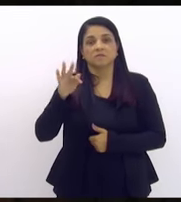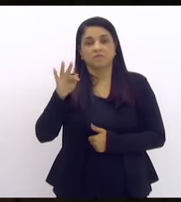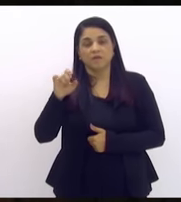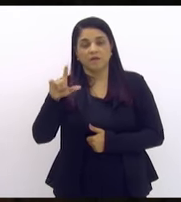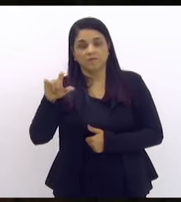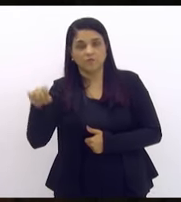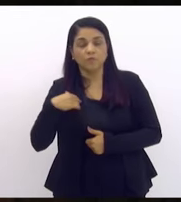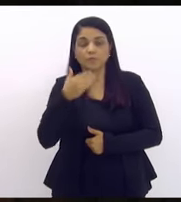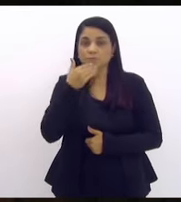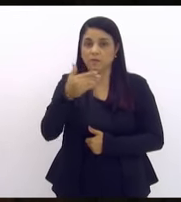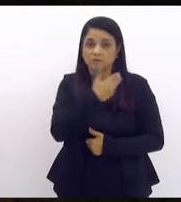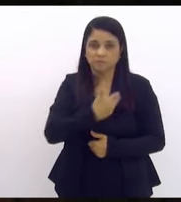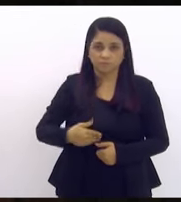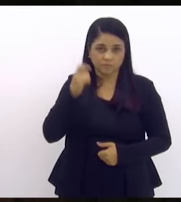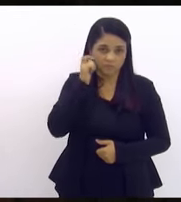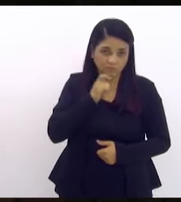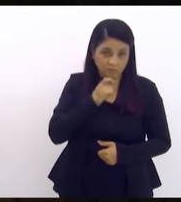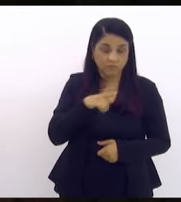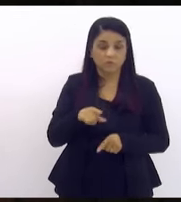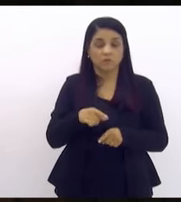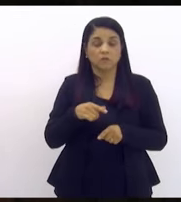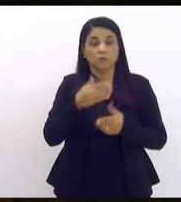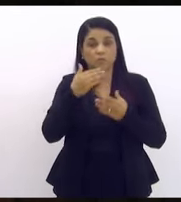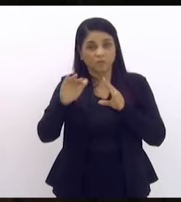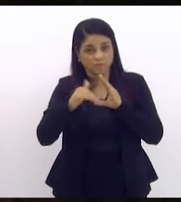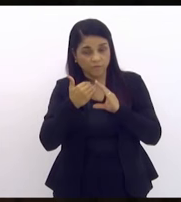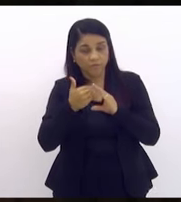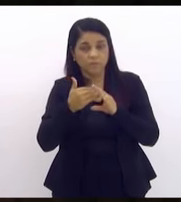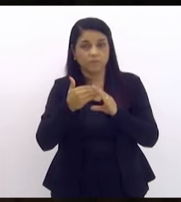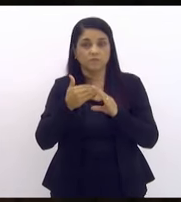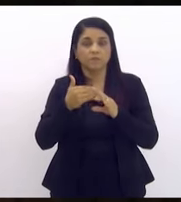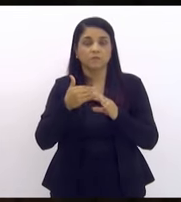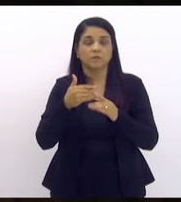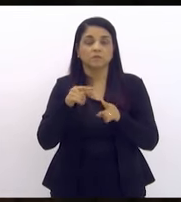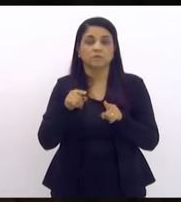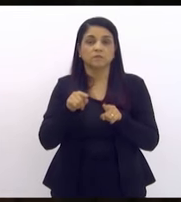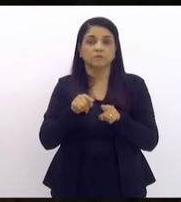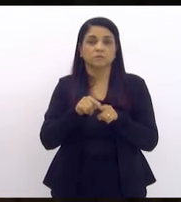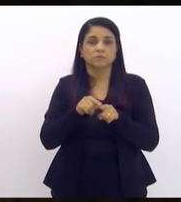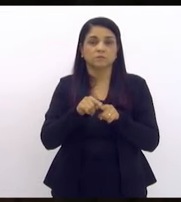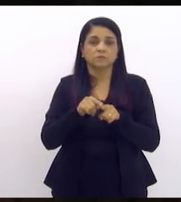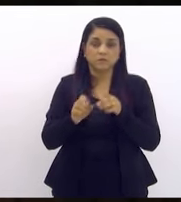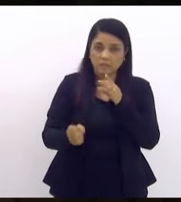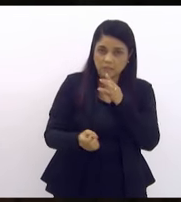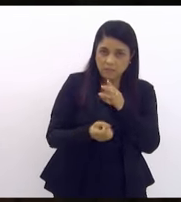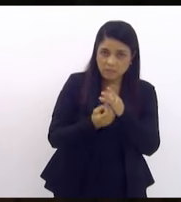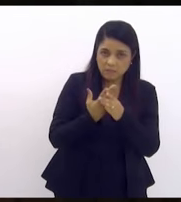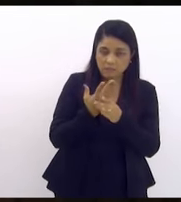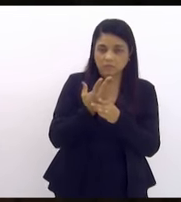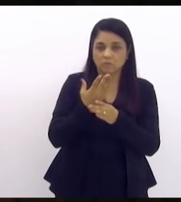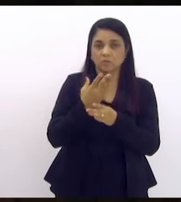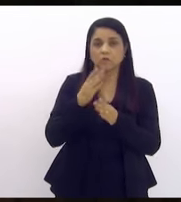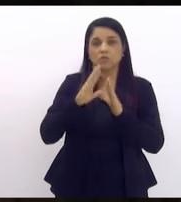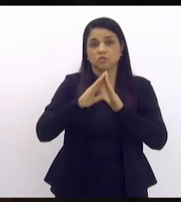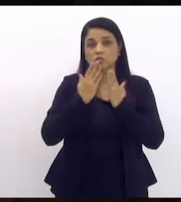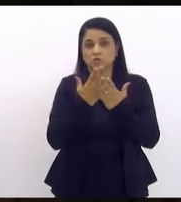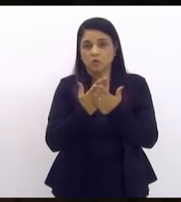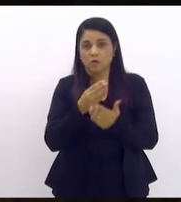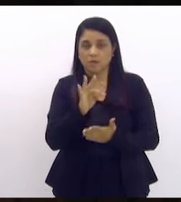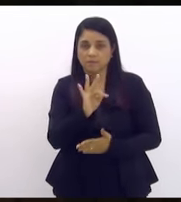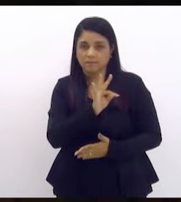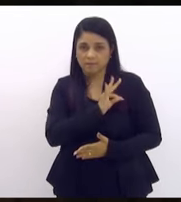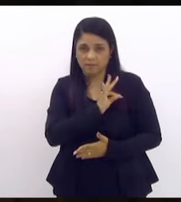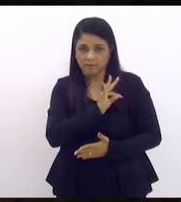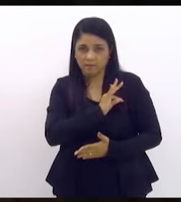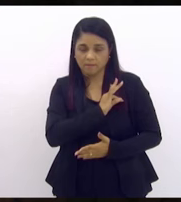senhor governador do Estado do Rio de Janeiro o envio de mensagem dispondo sobre a criação da Escola Técnica de